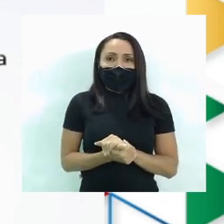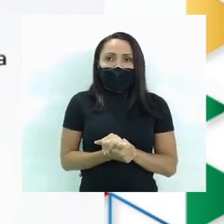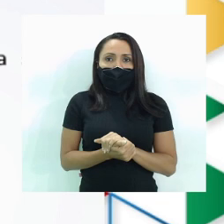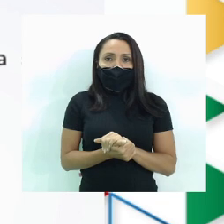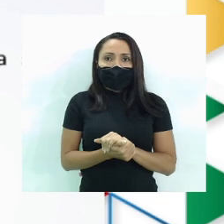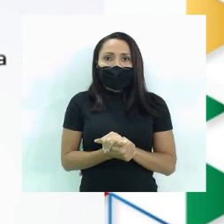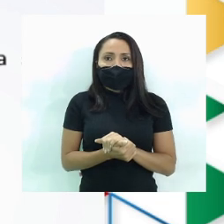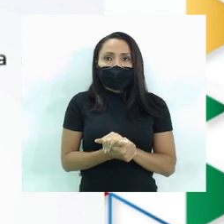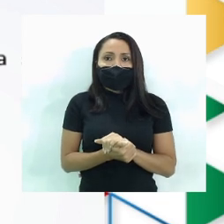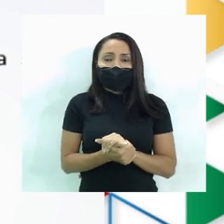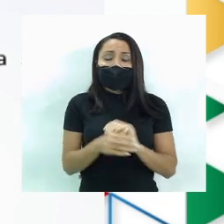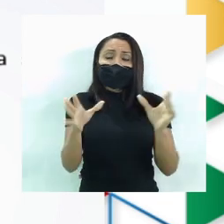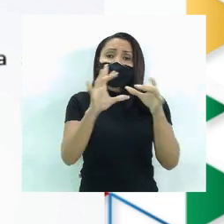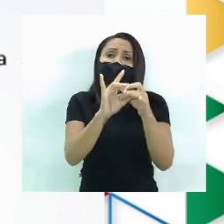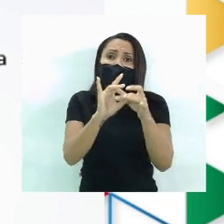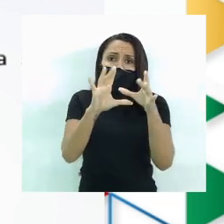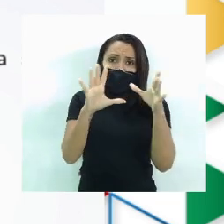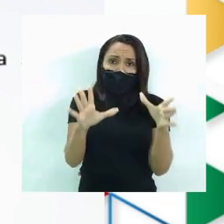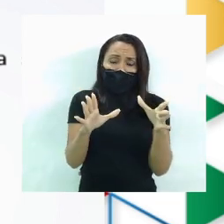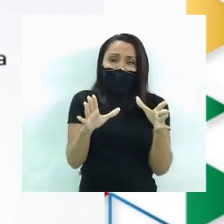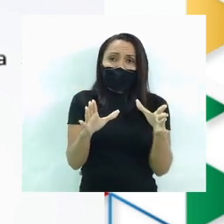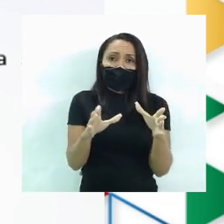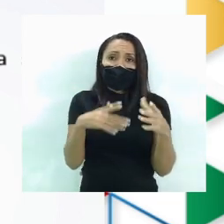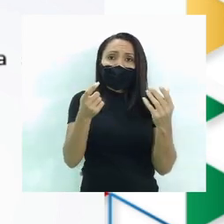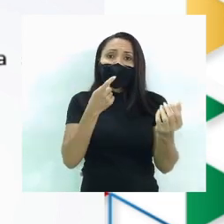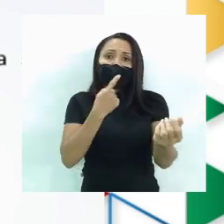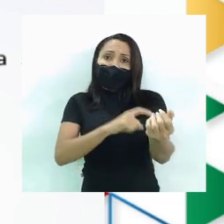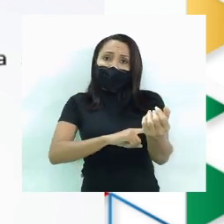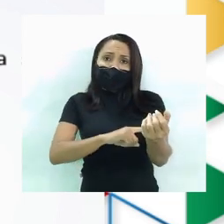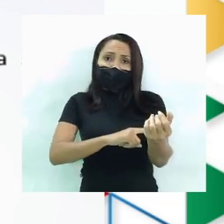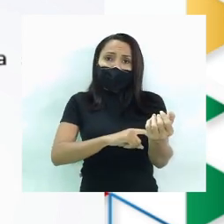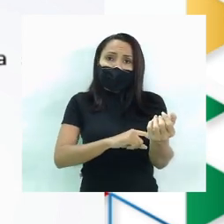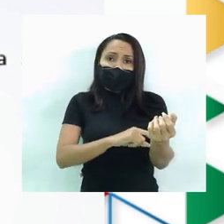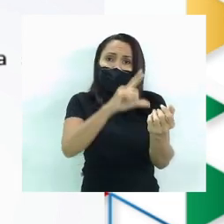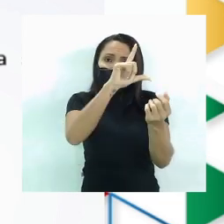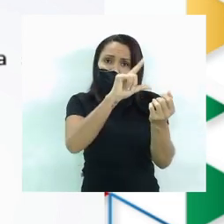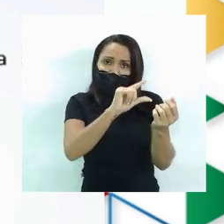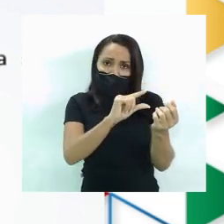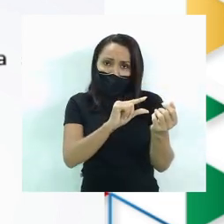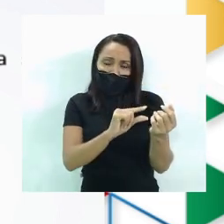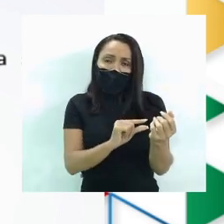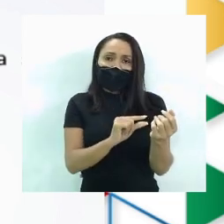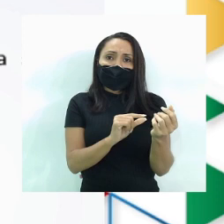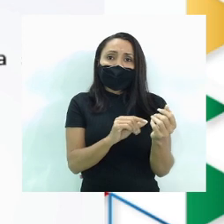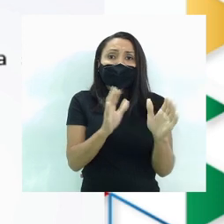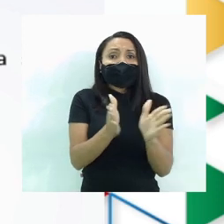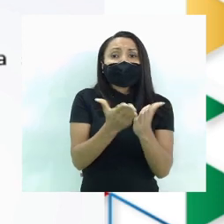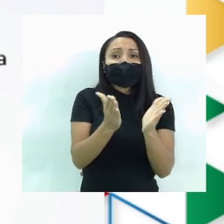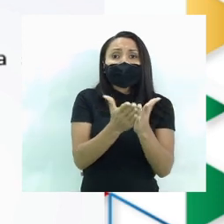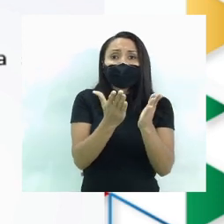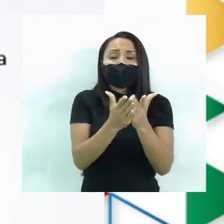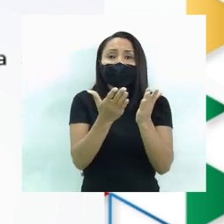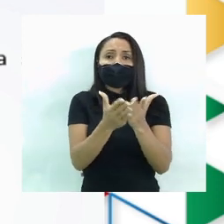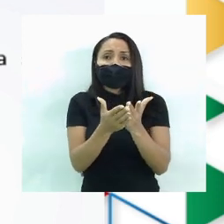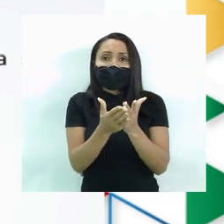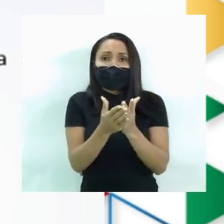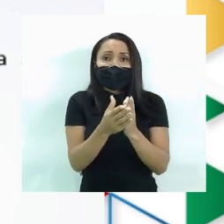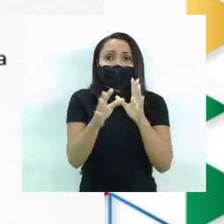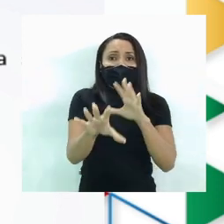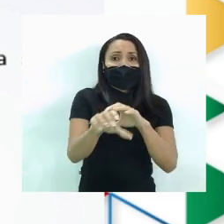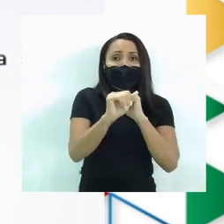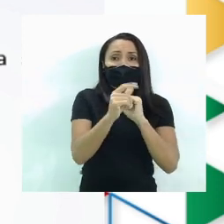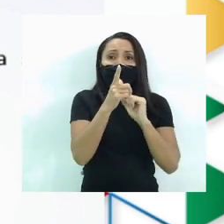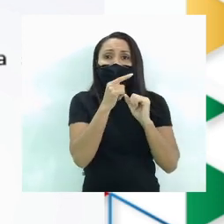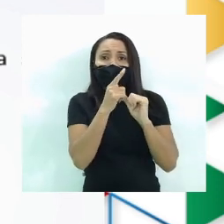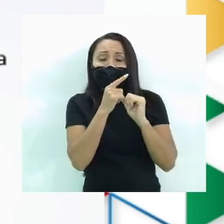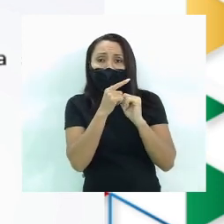vasopressina. É liberado quando o volume de sangue cai abaixo do certo nível e estimula a reabsorção da água dos